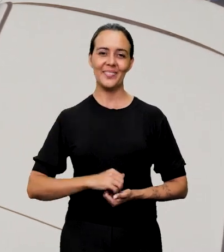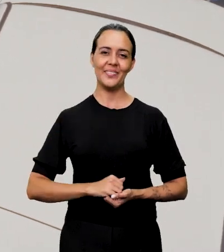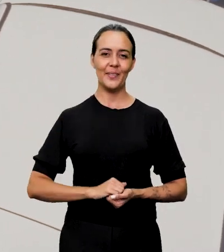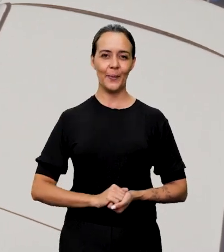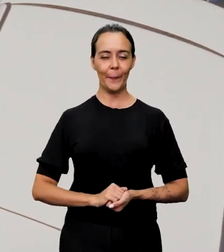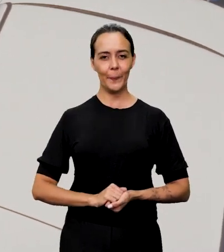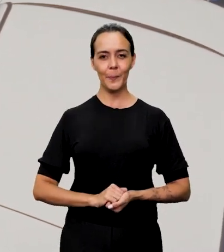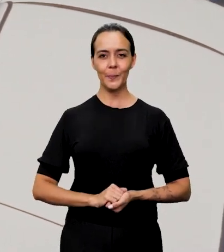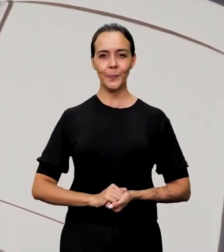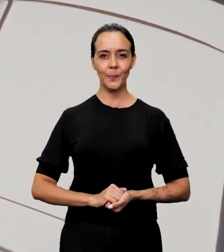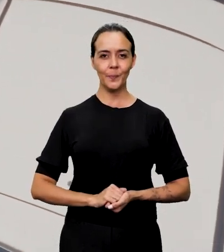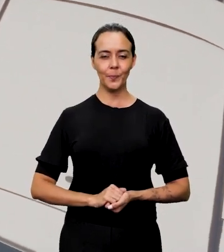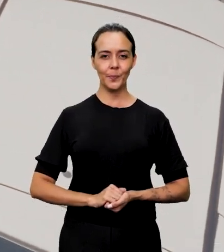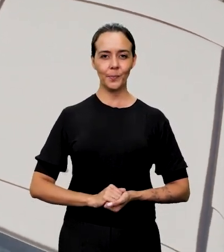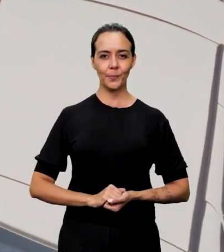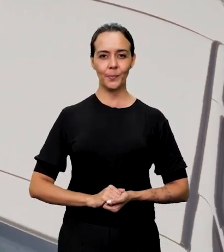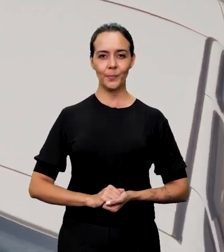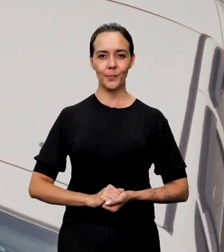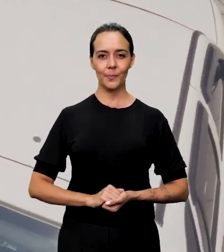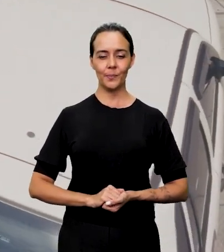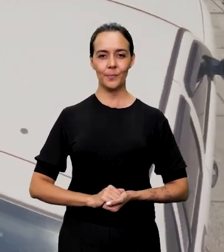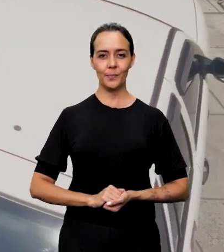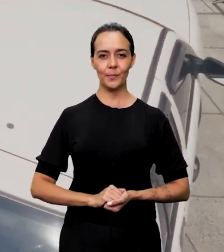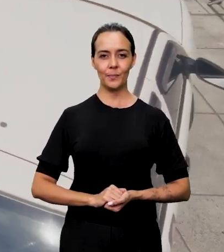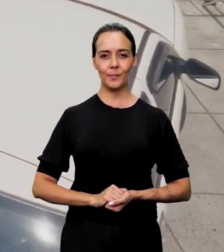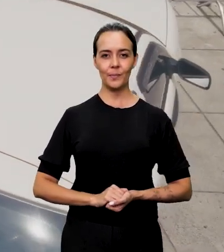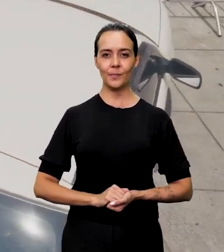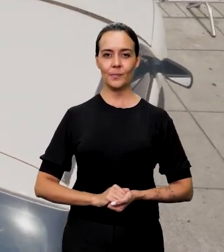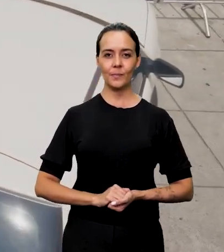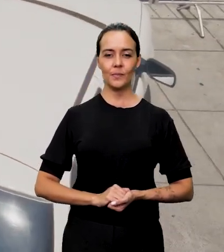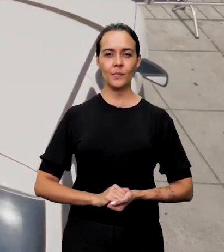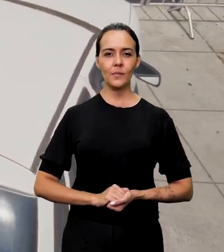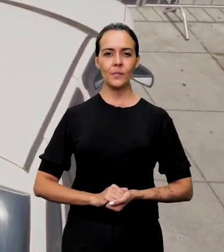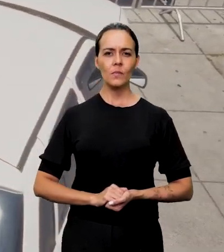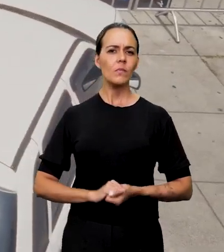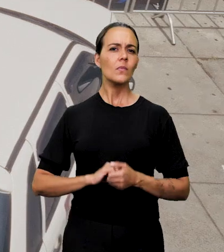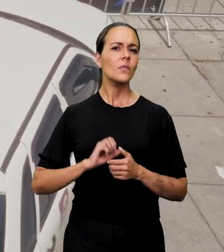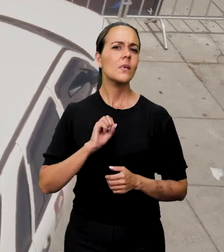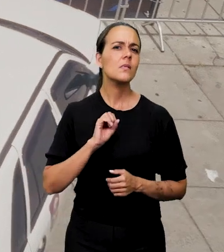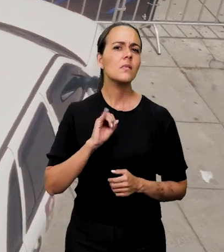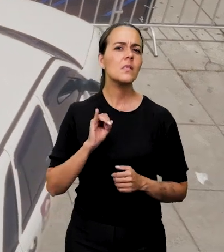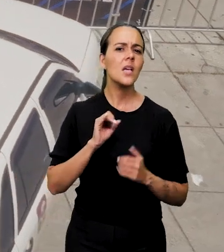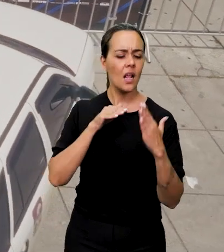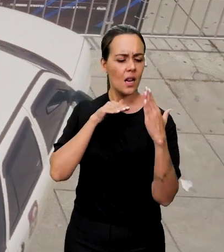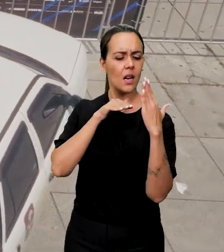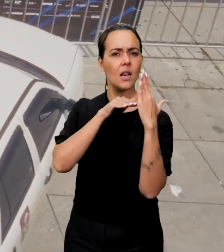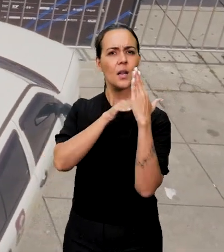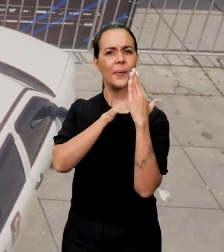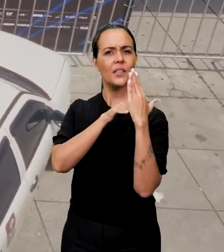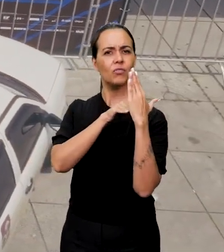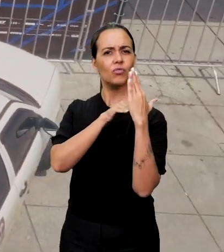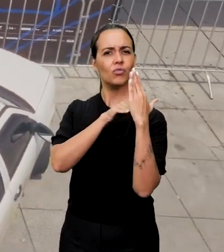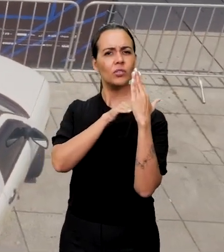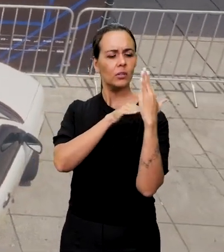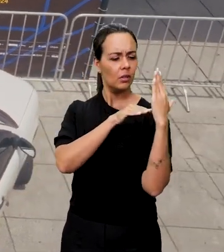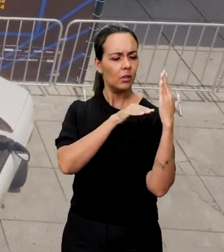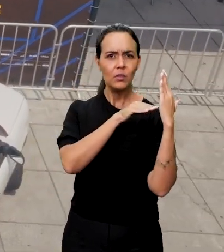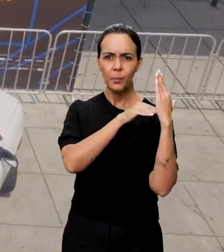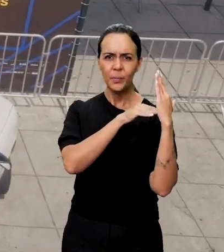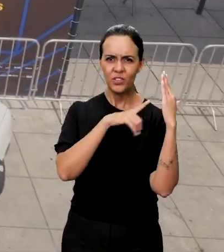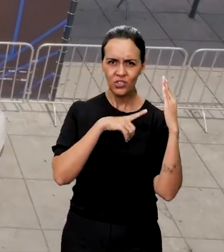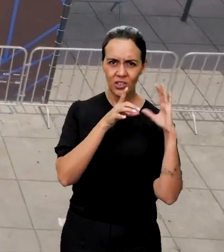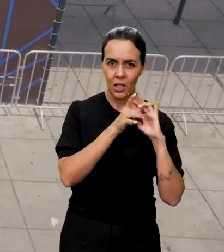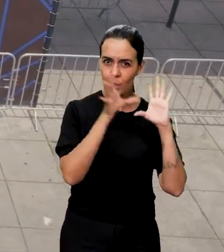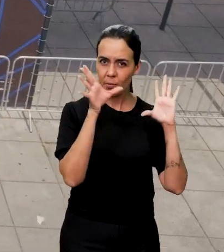Obrigada. Saem na calçada do MIS, Museu da Imagem e do Som. Então, se o dissolver das fronteiras nos traz alguma liberdade, nos